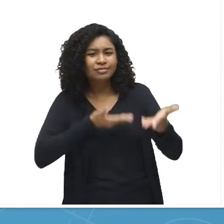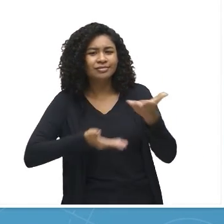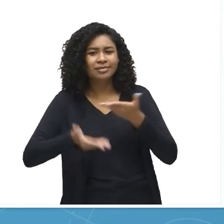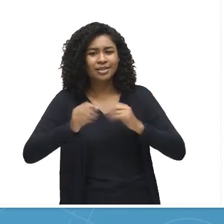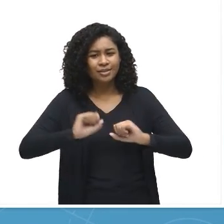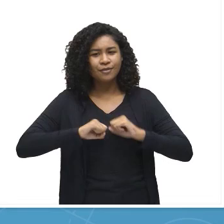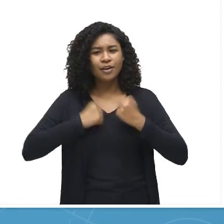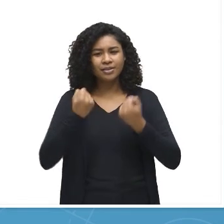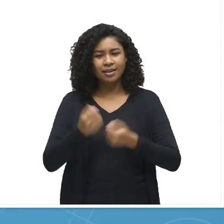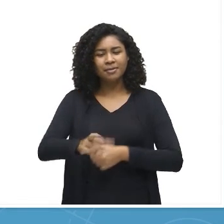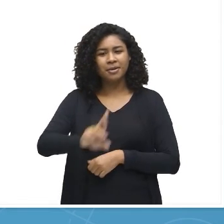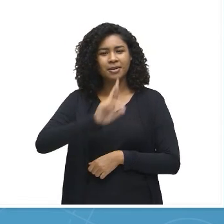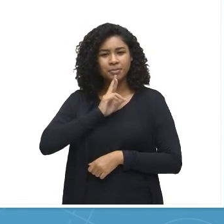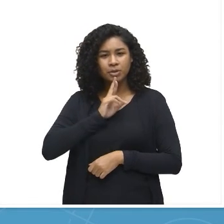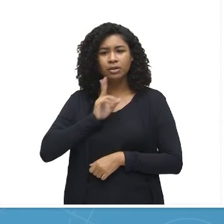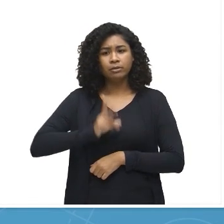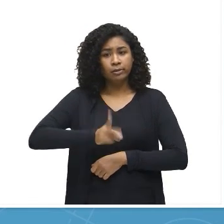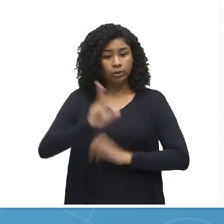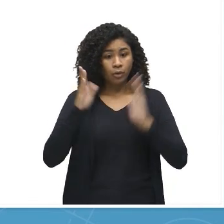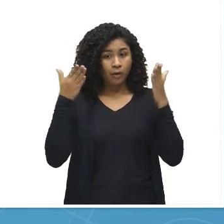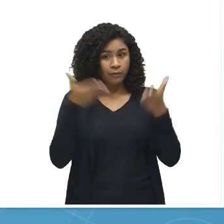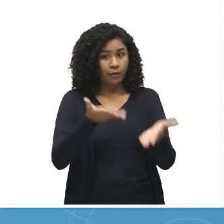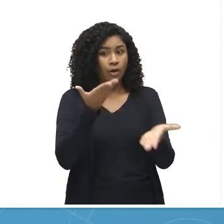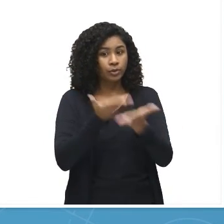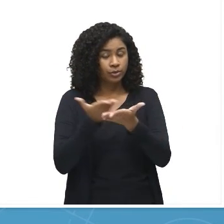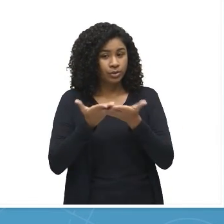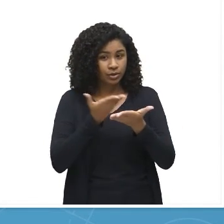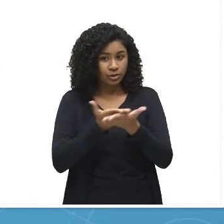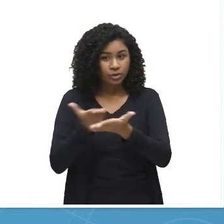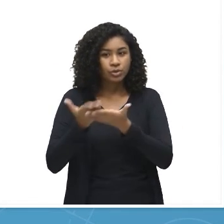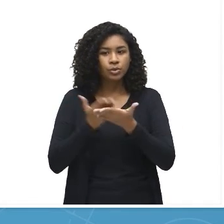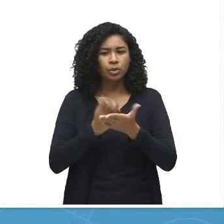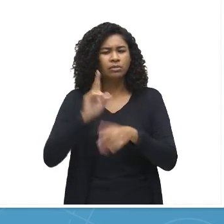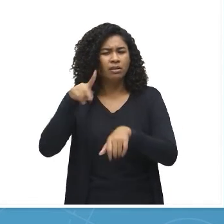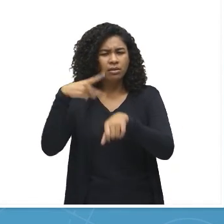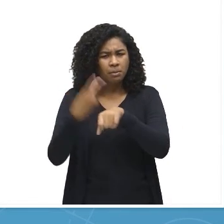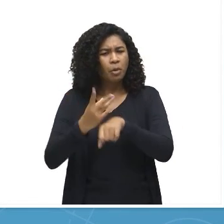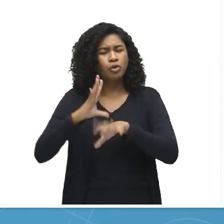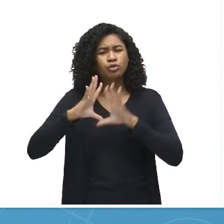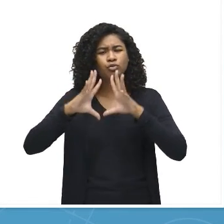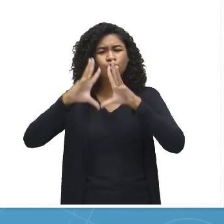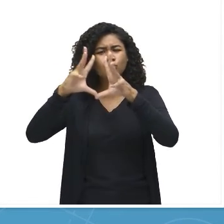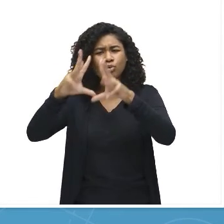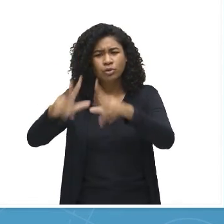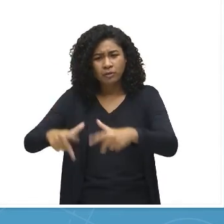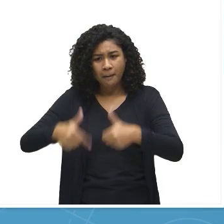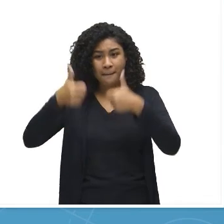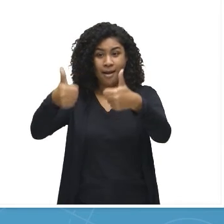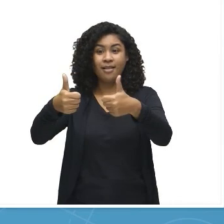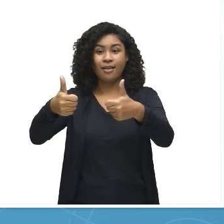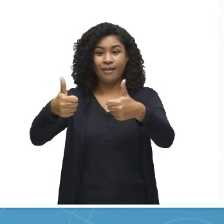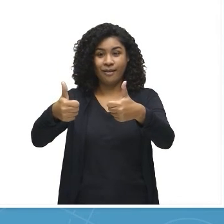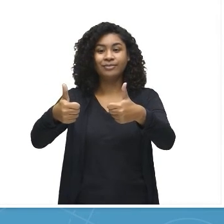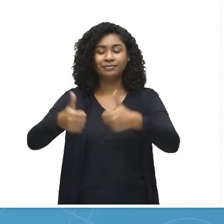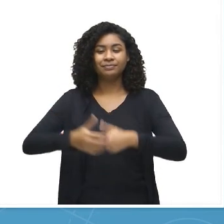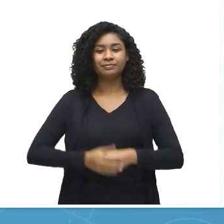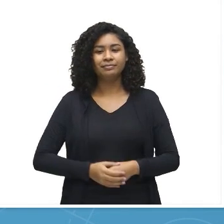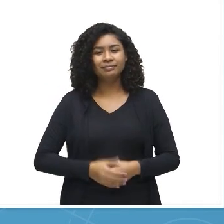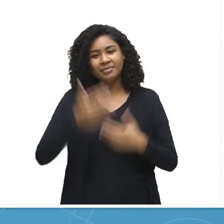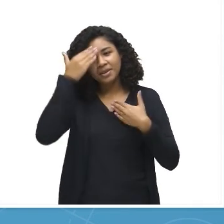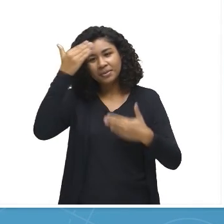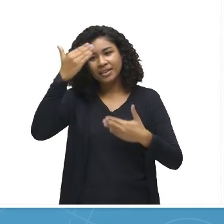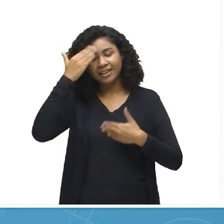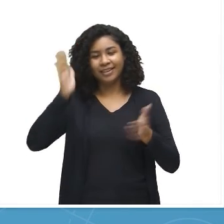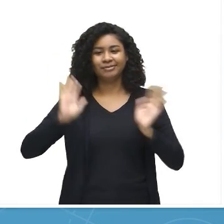responder. Mantenham aí o foco nos estudos de vocês, daqui a pouco tudo isso passa, não é? Então, obrigada pela companhia e até a